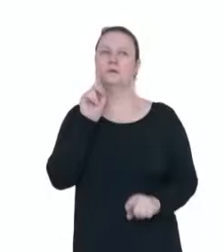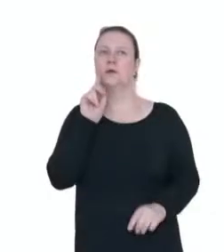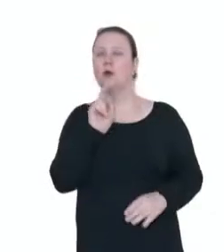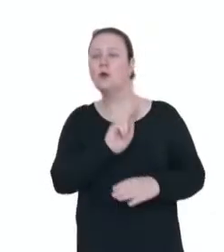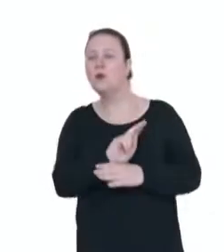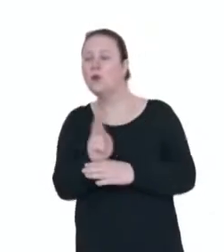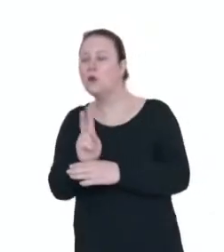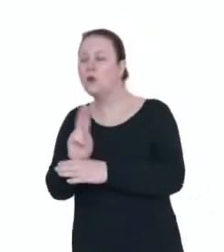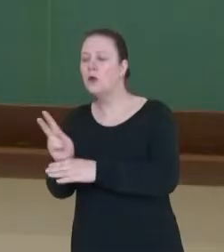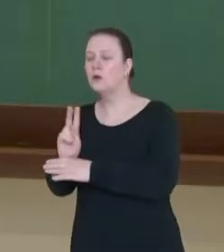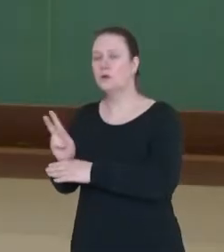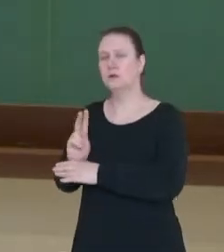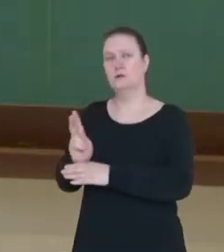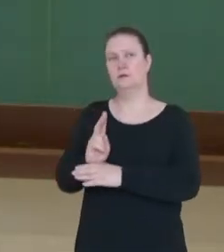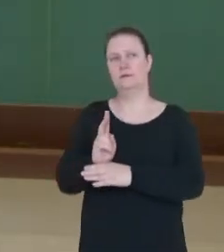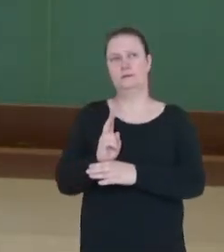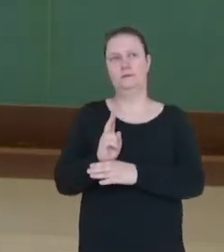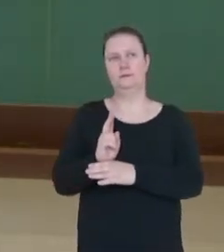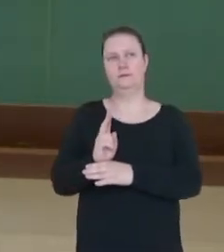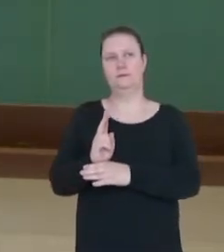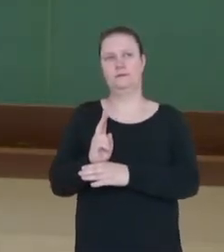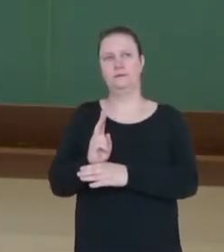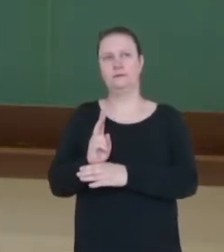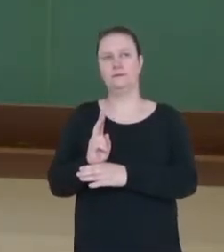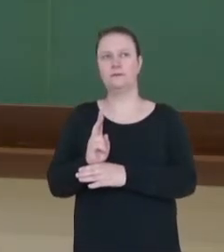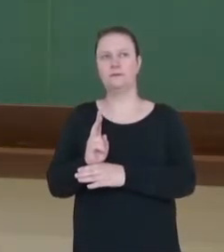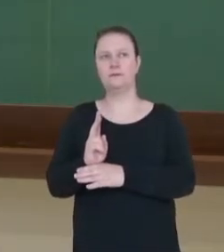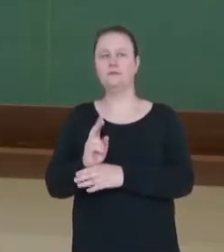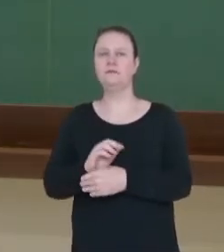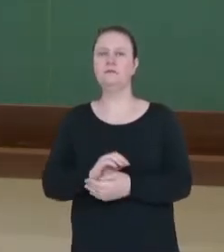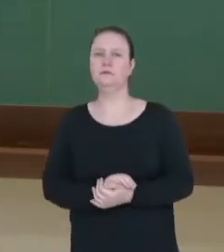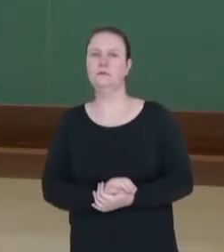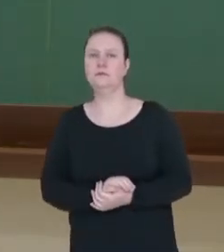Guardador de Águas, de 1989.